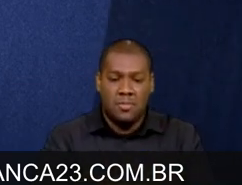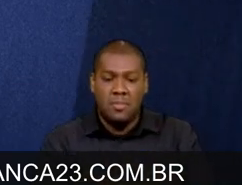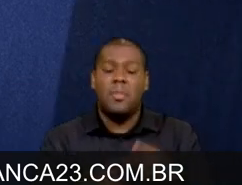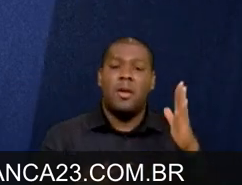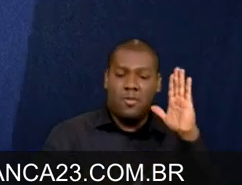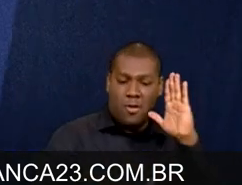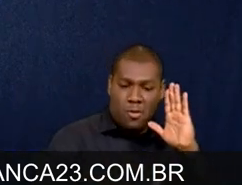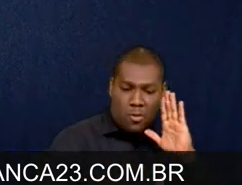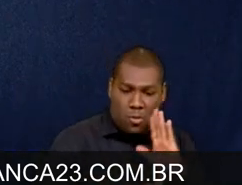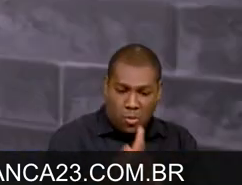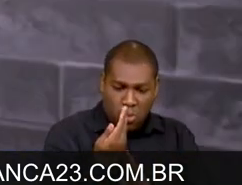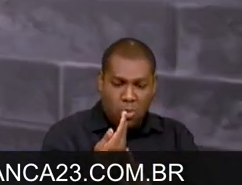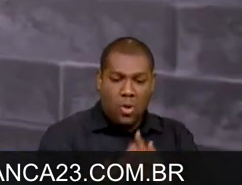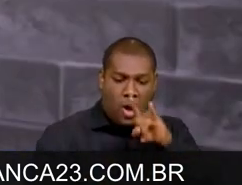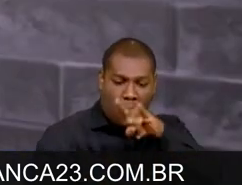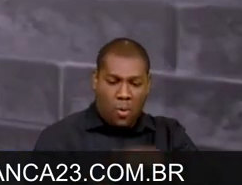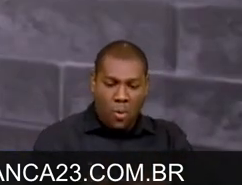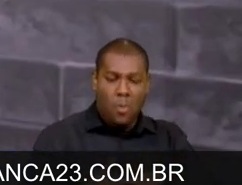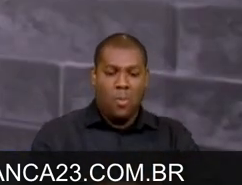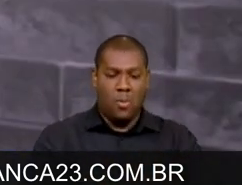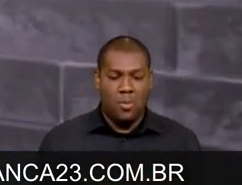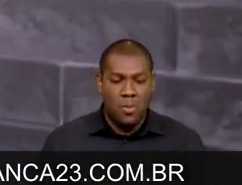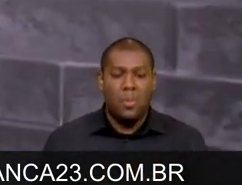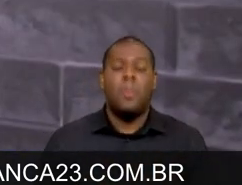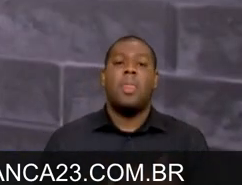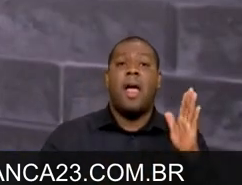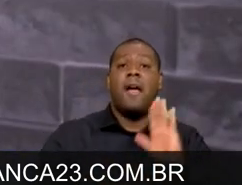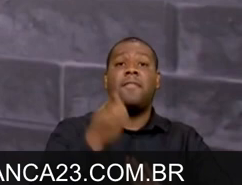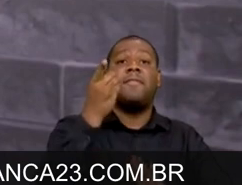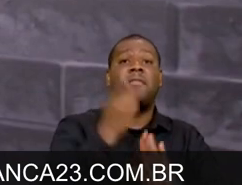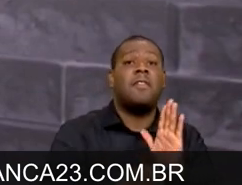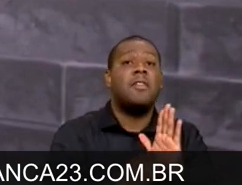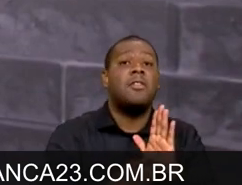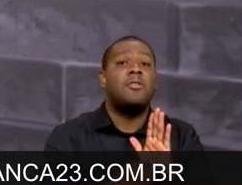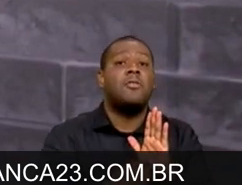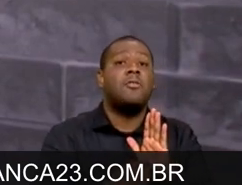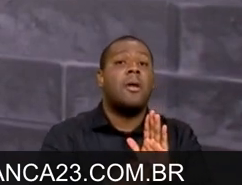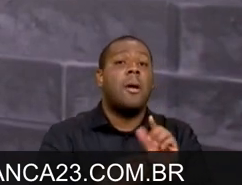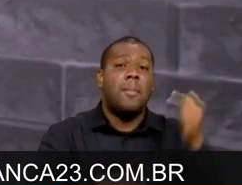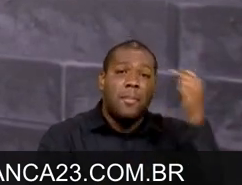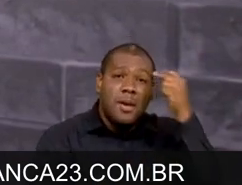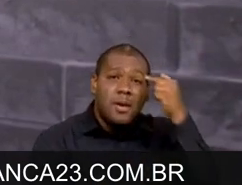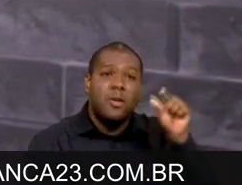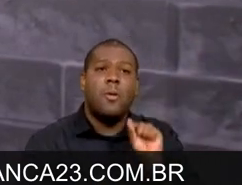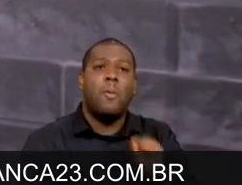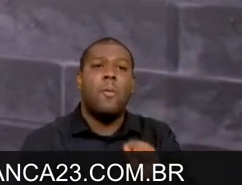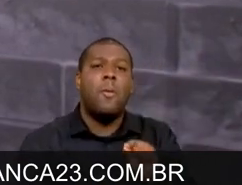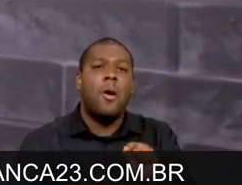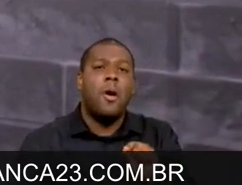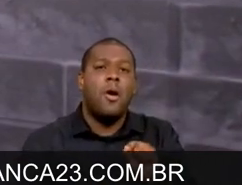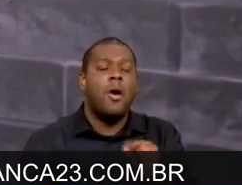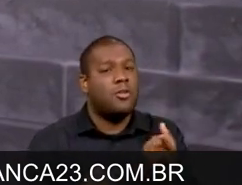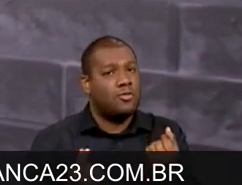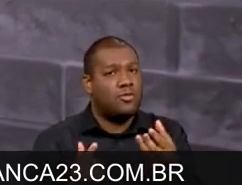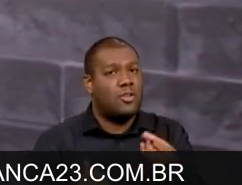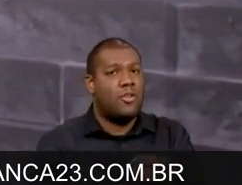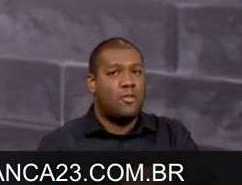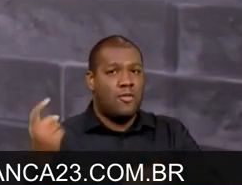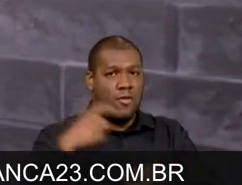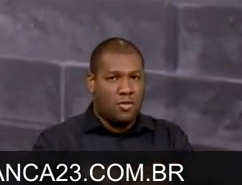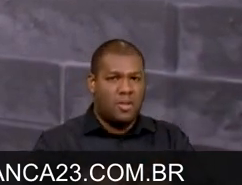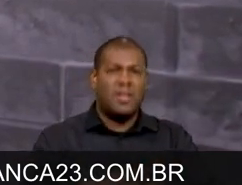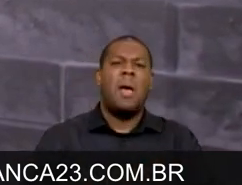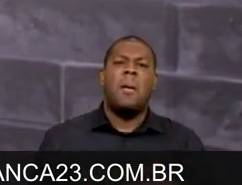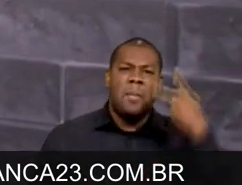rendimentos ao longo do ano. O primeiro passo para entregar a declaração é pensar na restituição. Por exemplo, tem muita gente que vira no escritório e